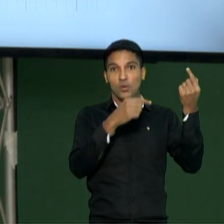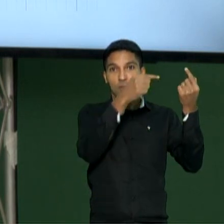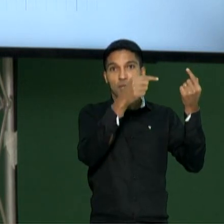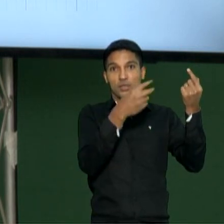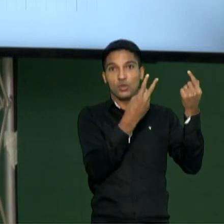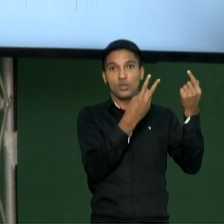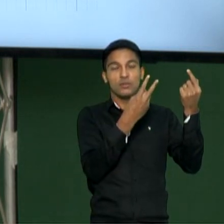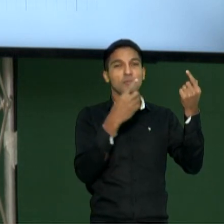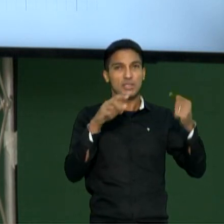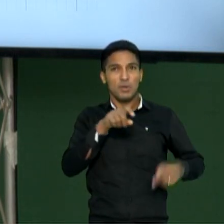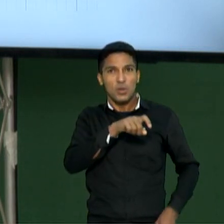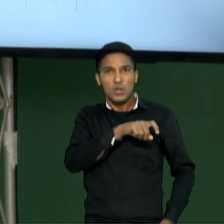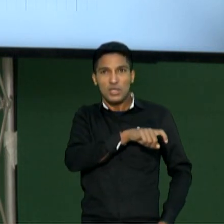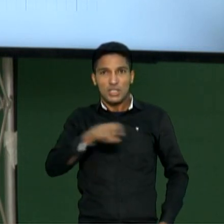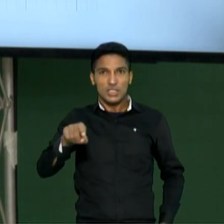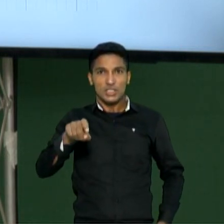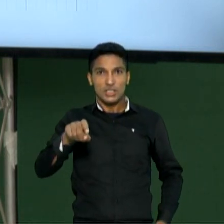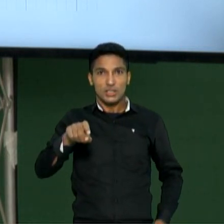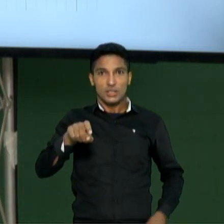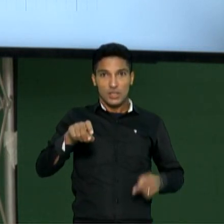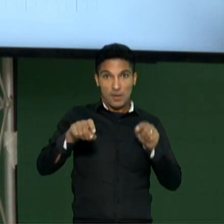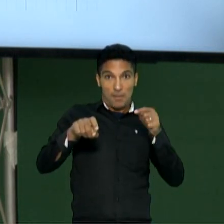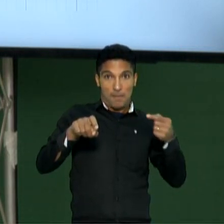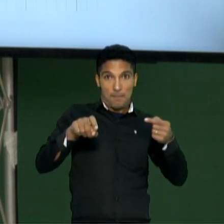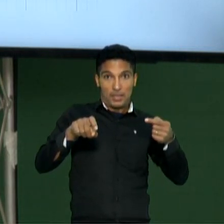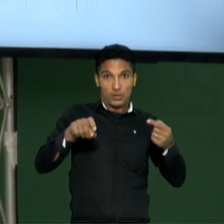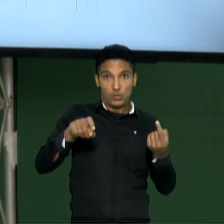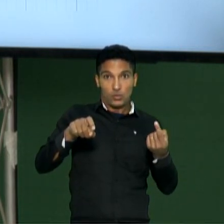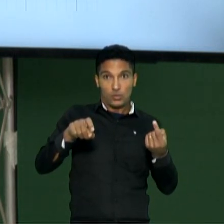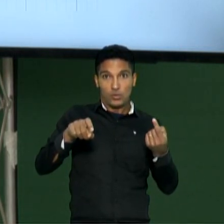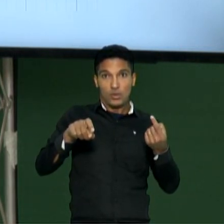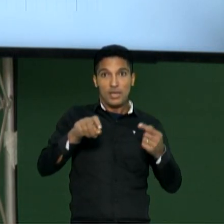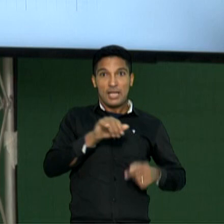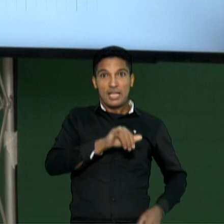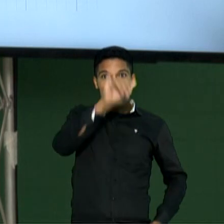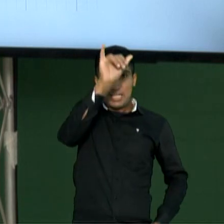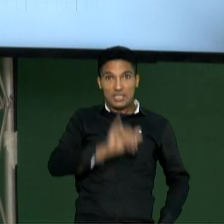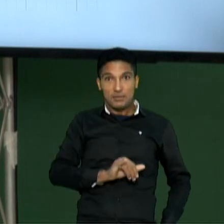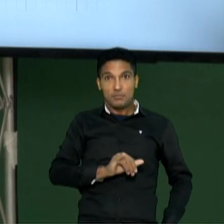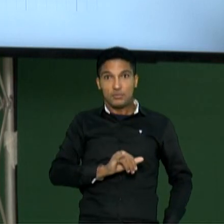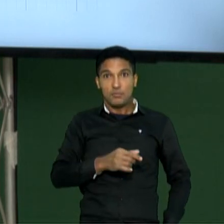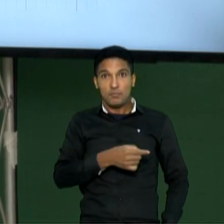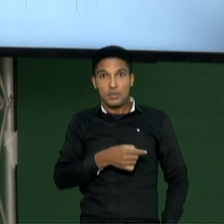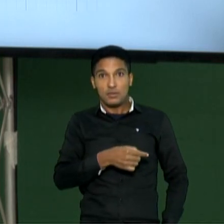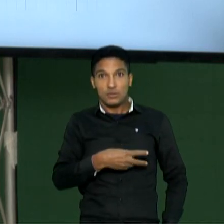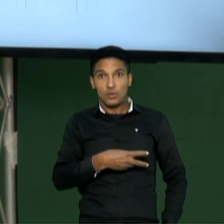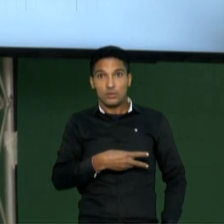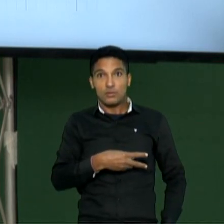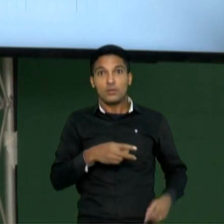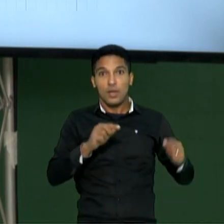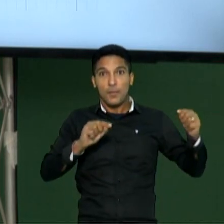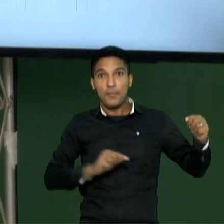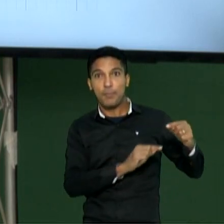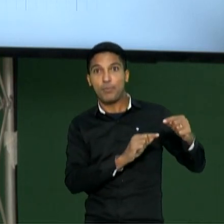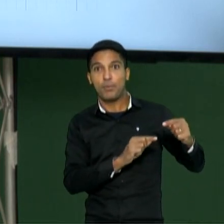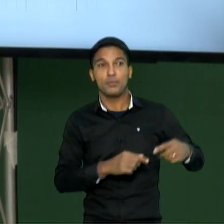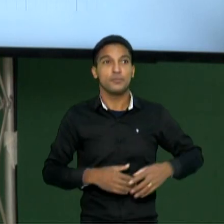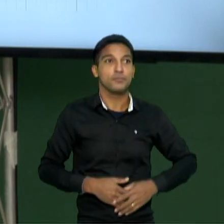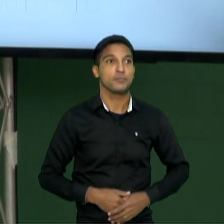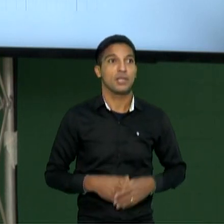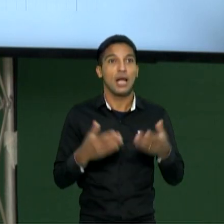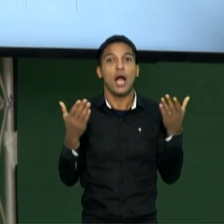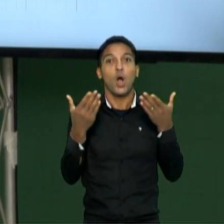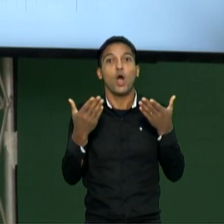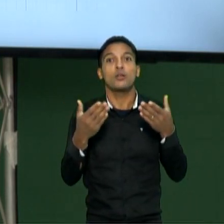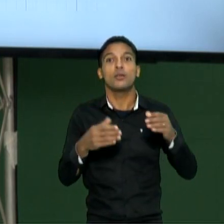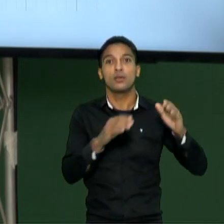1, y menos 2, está lá o ponto. A mesma coisa para o próximo ponto. Para o x igual a 0, que é exatamente no ponto de encontro das duas retas x e